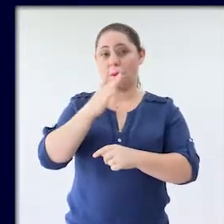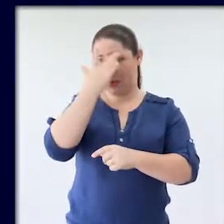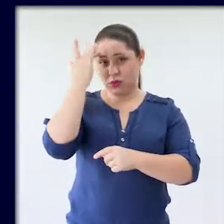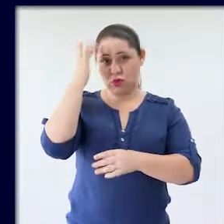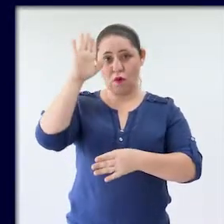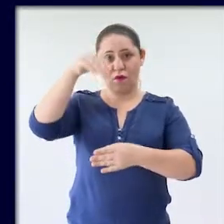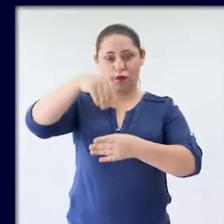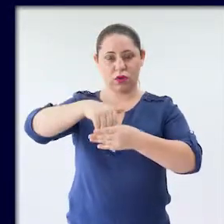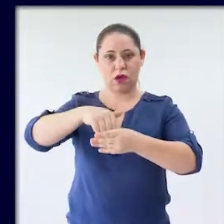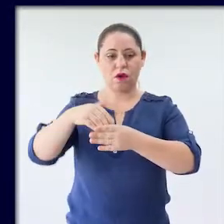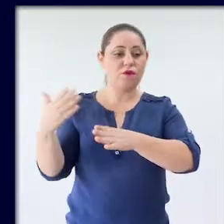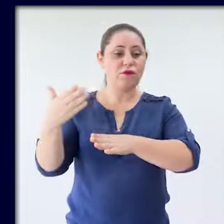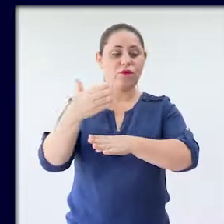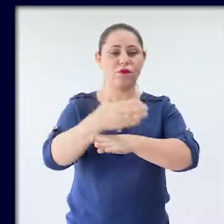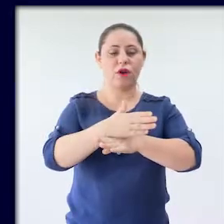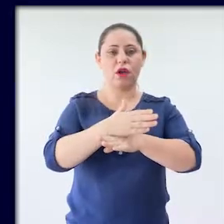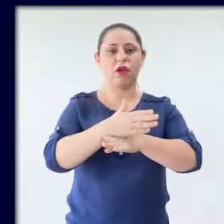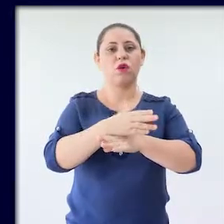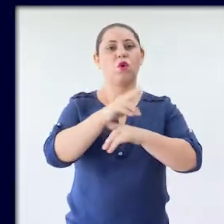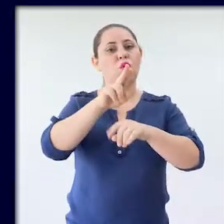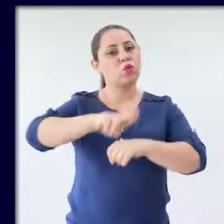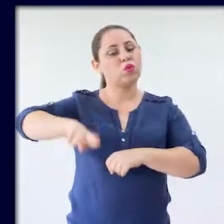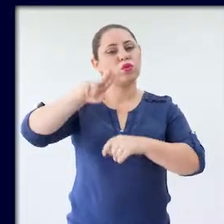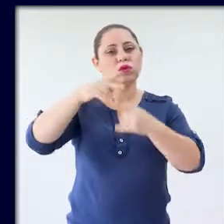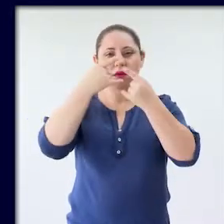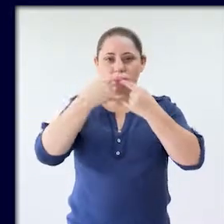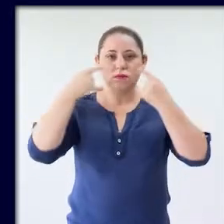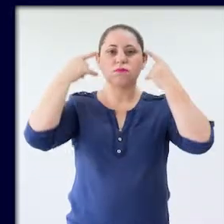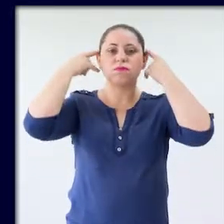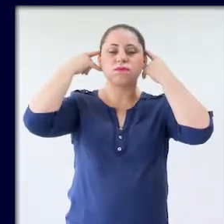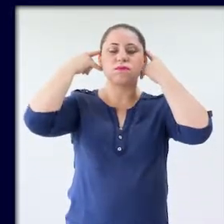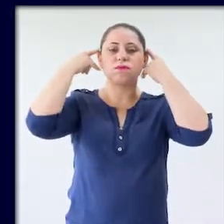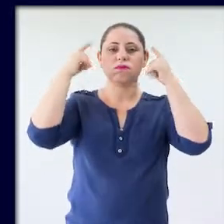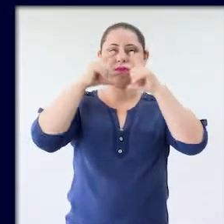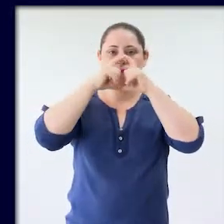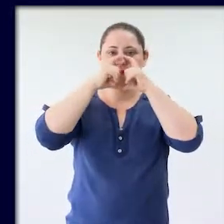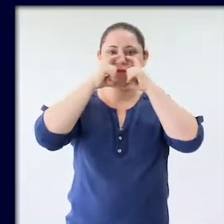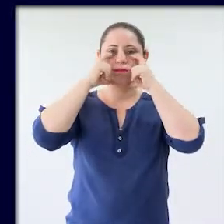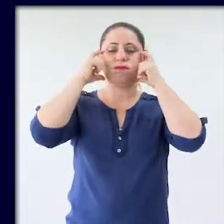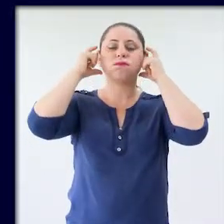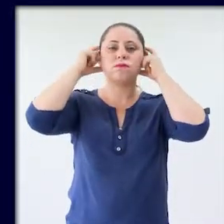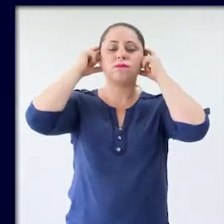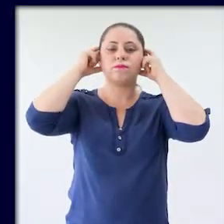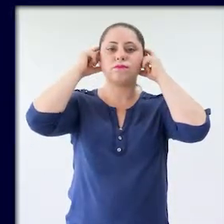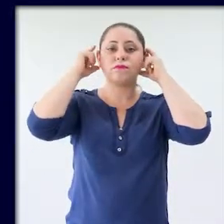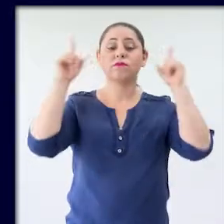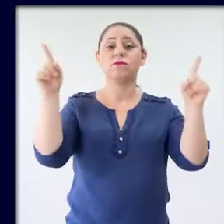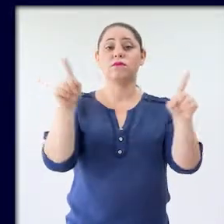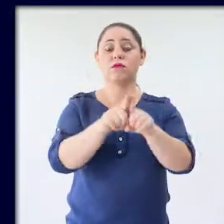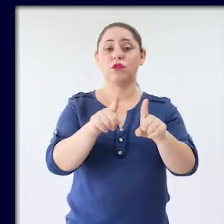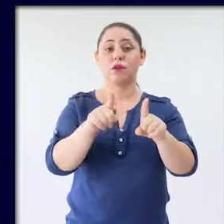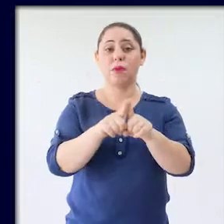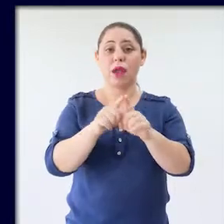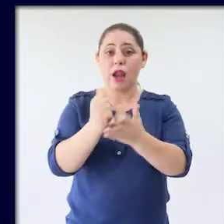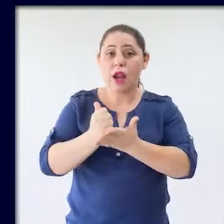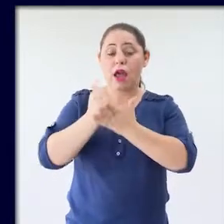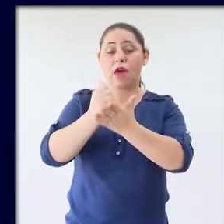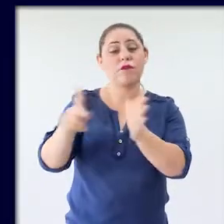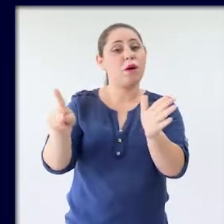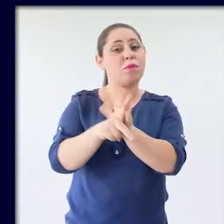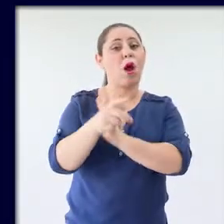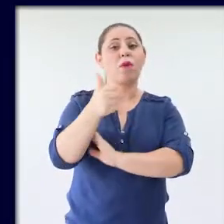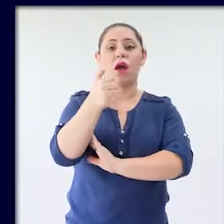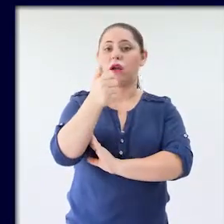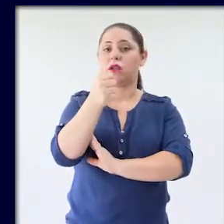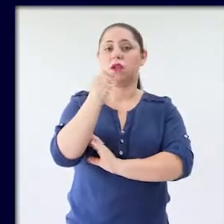compareça à sessão utilizando máscara que tampe o nariz e a boca, preferencialmente que ele leve a sua